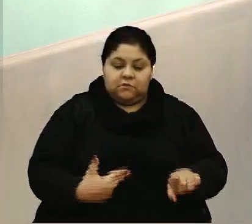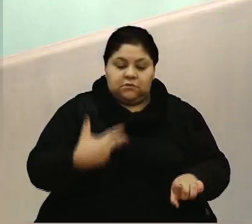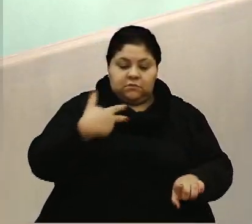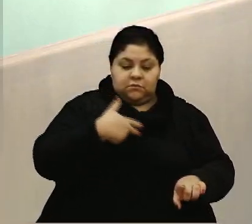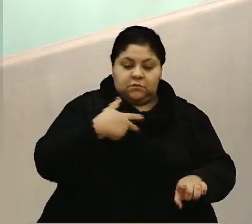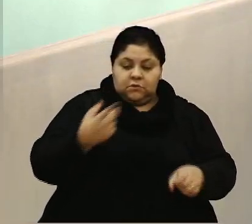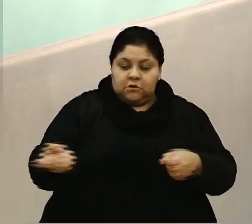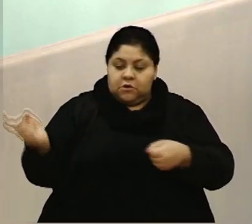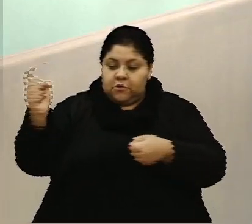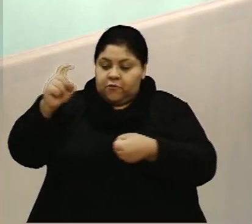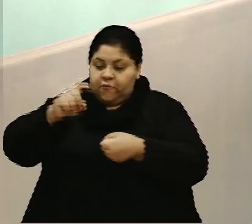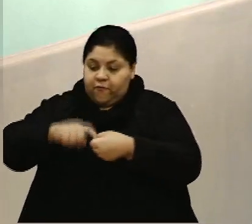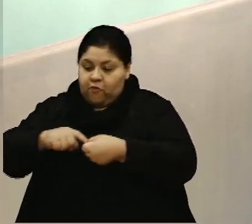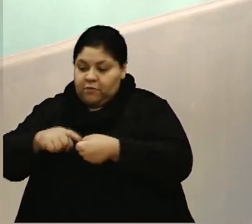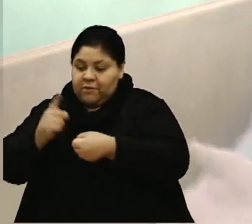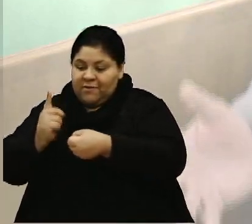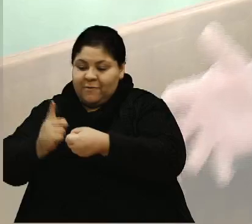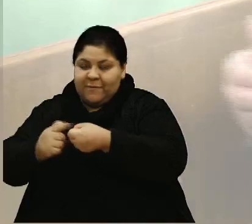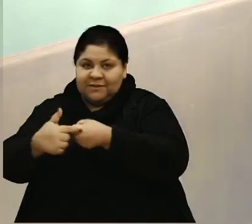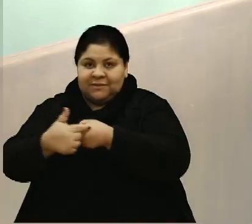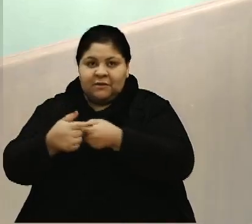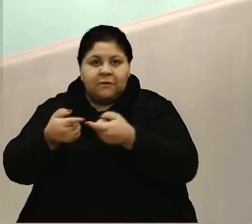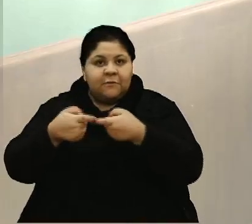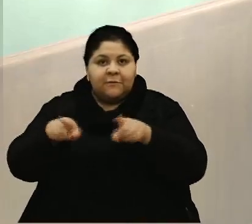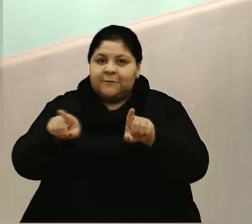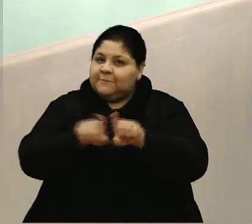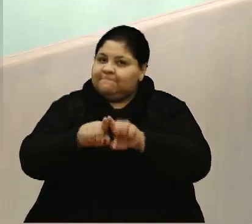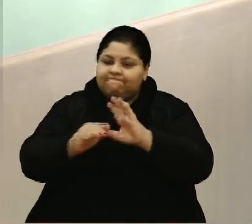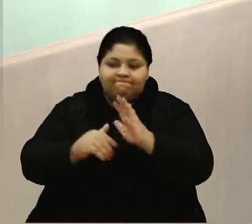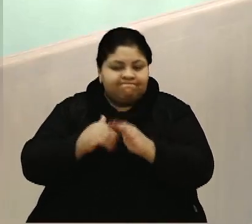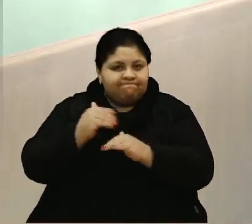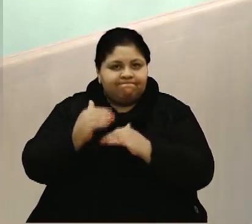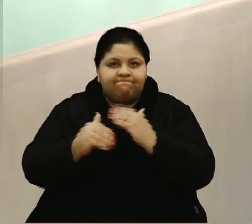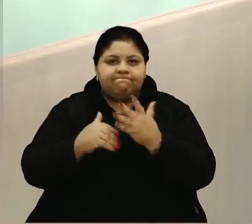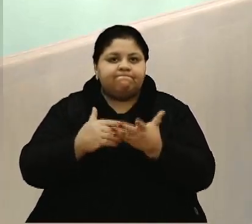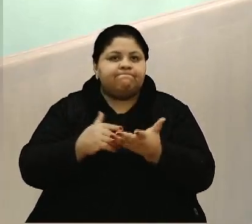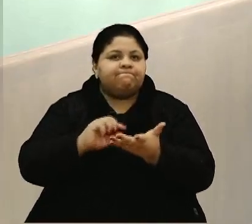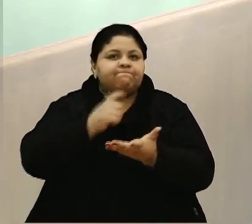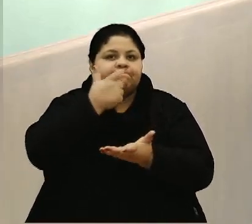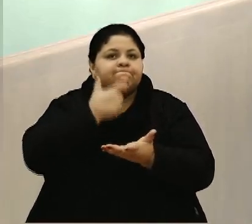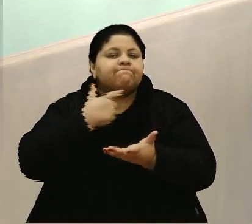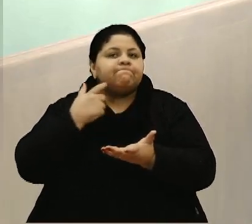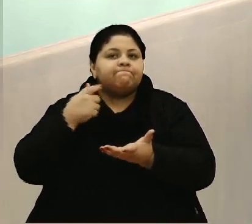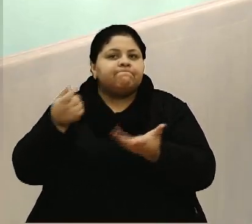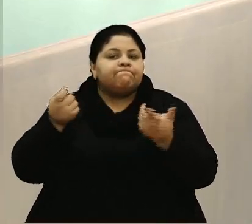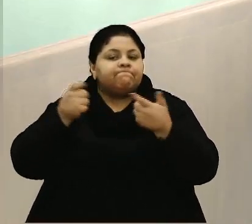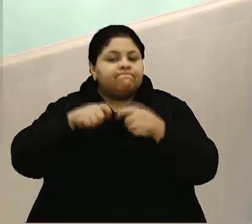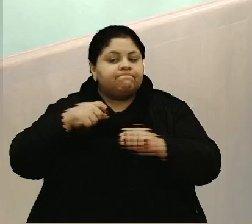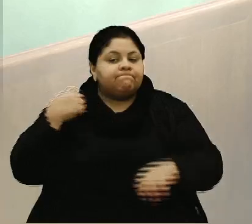voltam para os seus municípios, mas também não tem andado. Então, eu acho que precisa, sim,